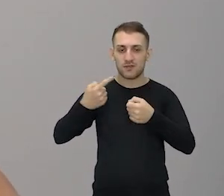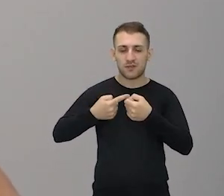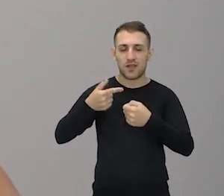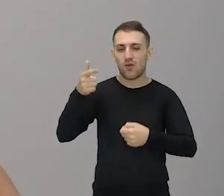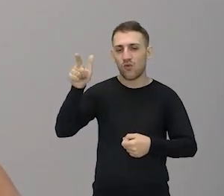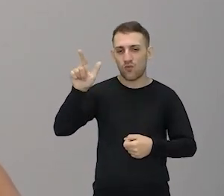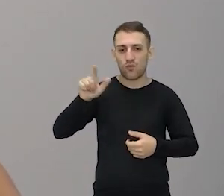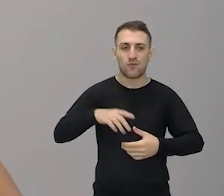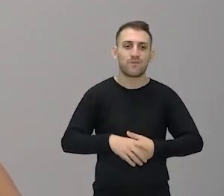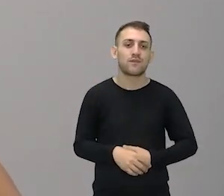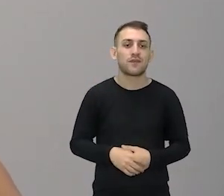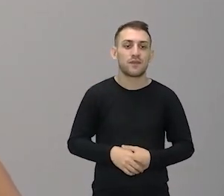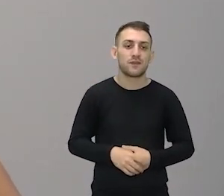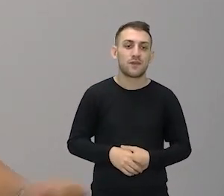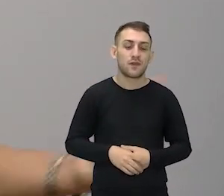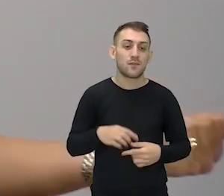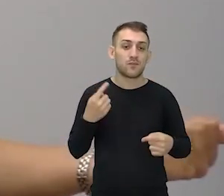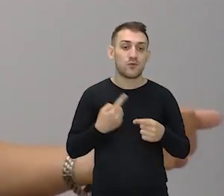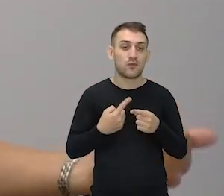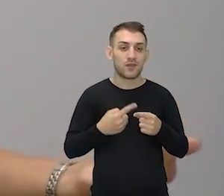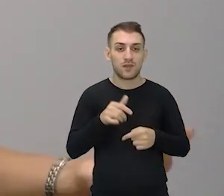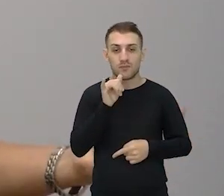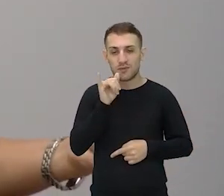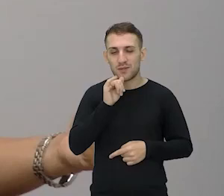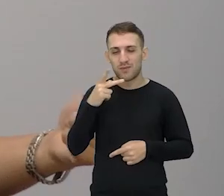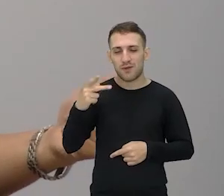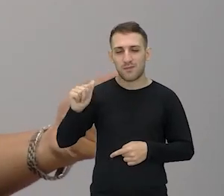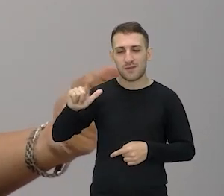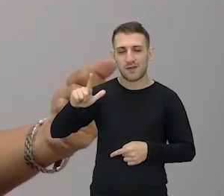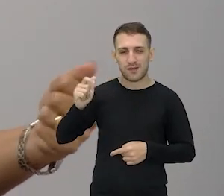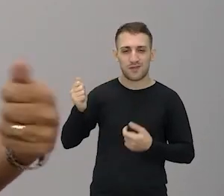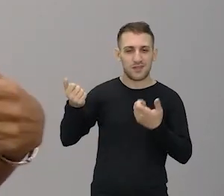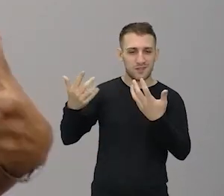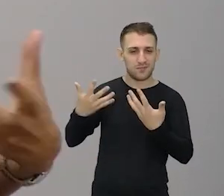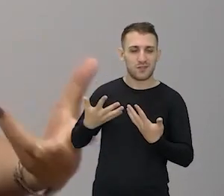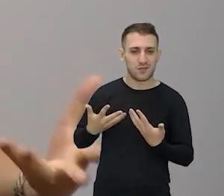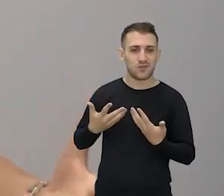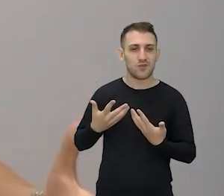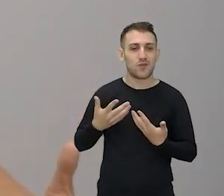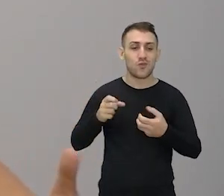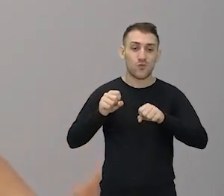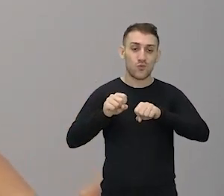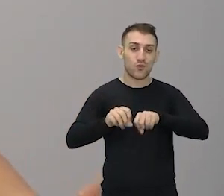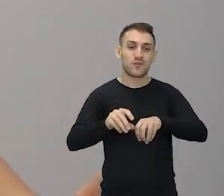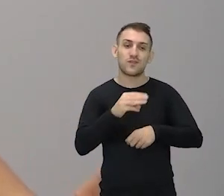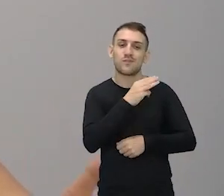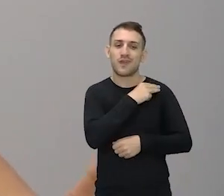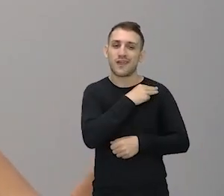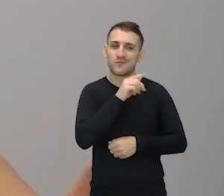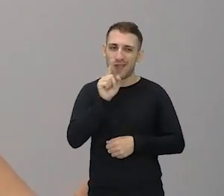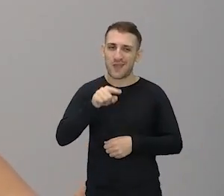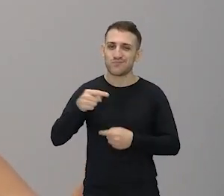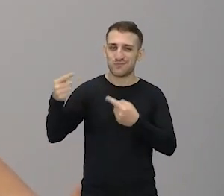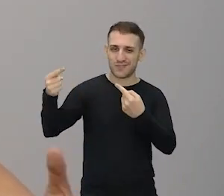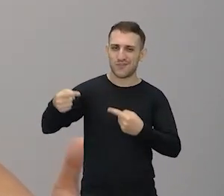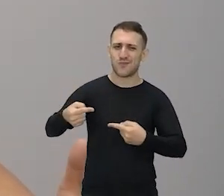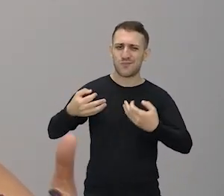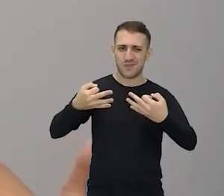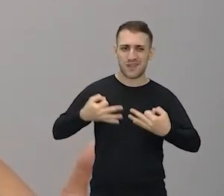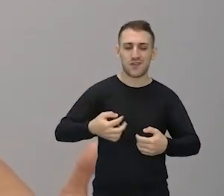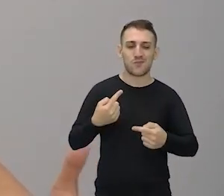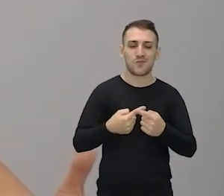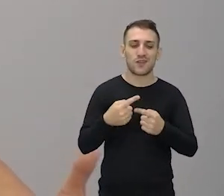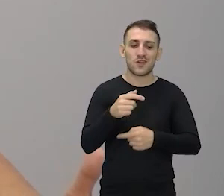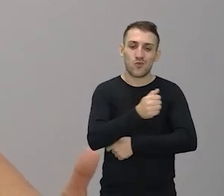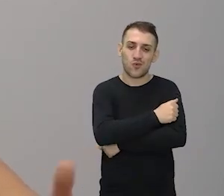né? Porque, como a Paula disse, o ensino médio já é desafiador, né? Porque o nosso